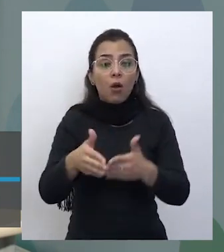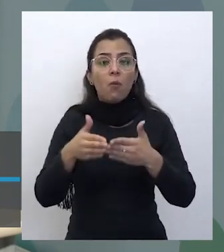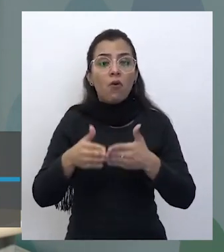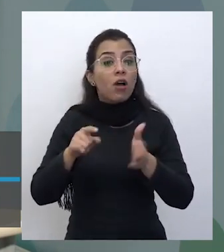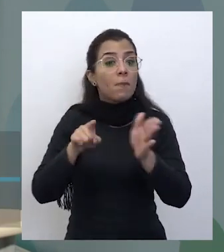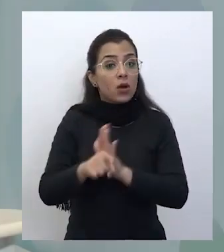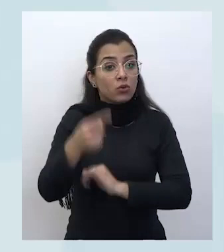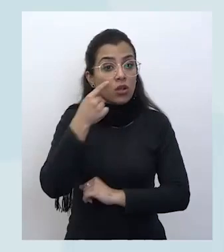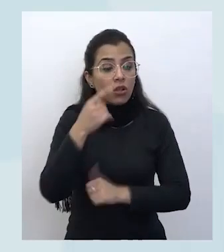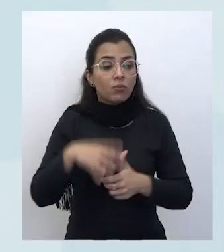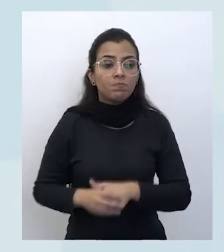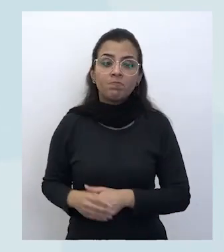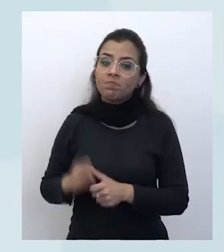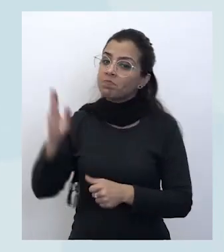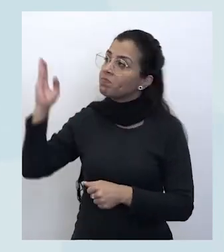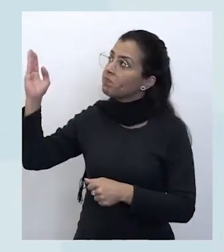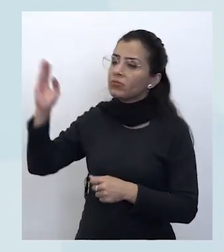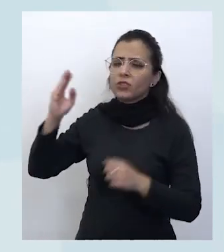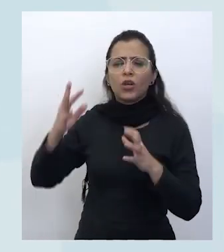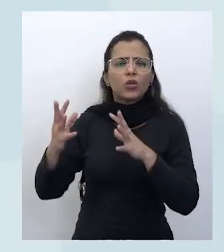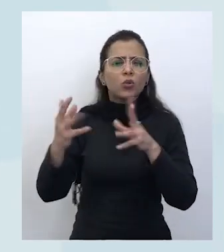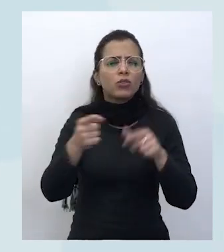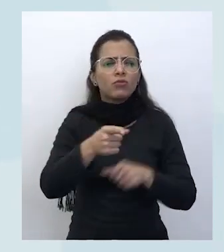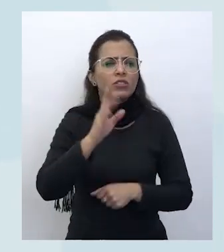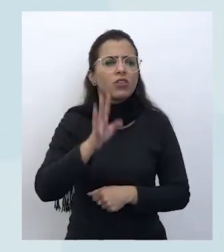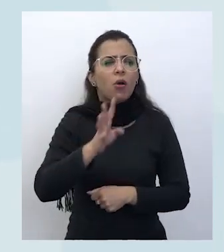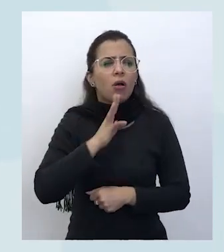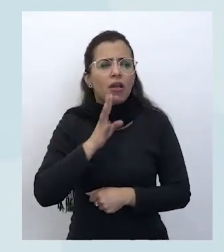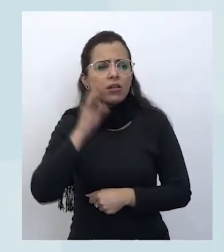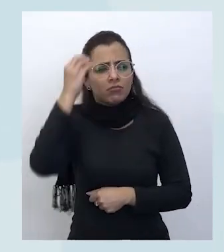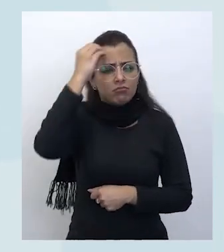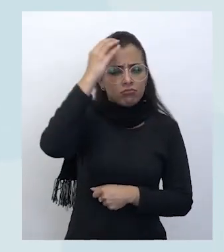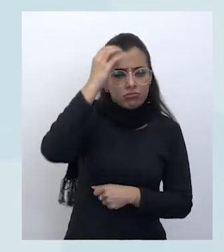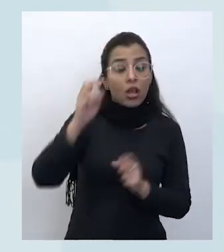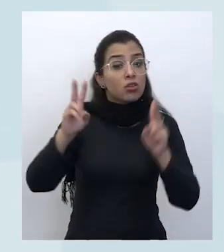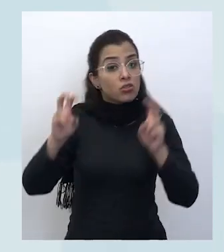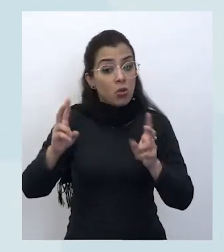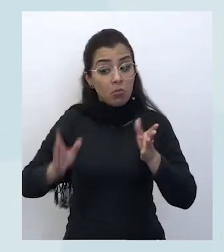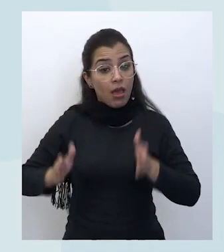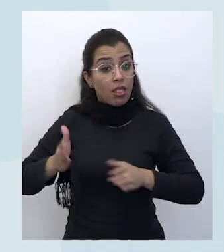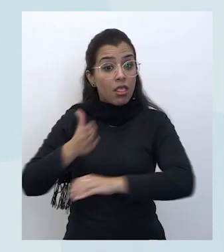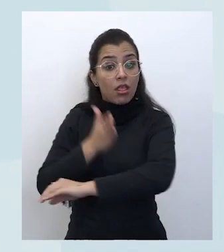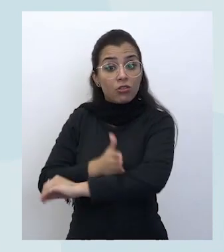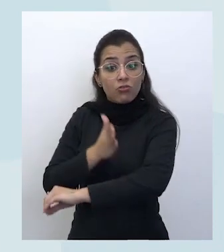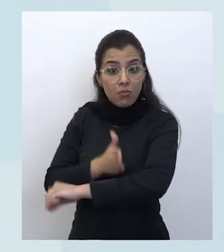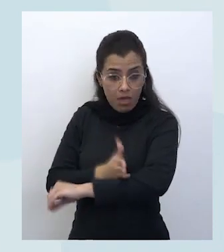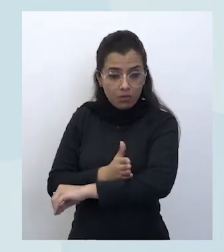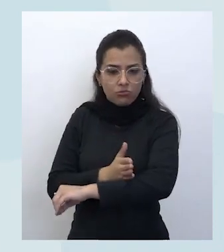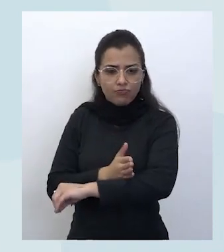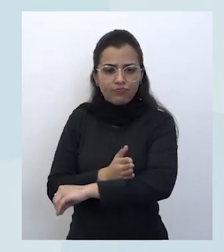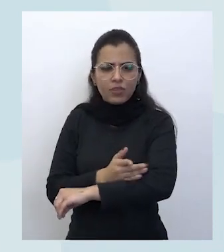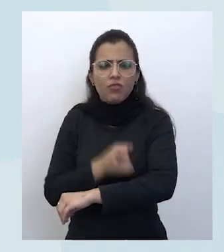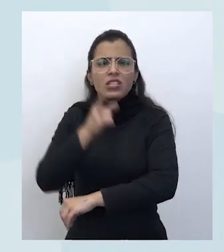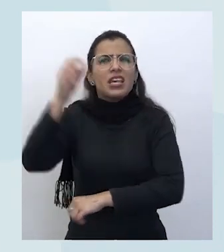seguinte pergunta. De acordo com tudo que você já estudou e leu, assistiu sobre a Idade